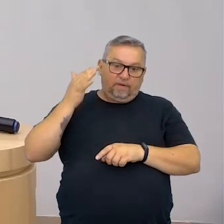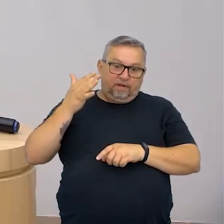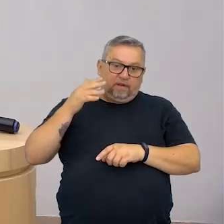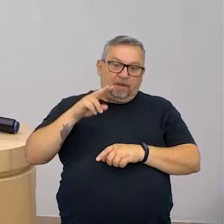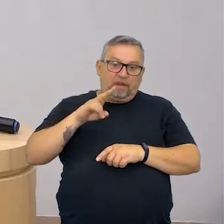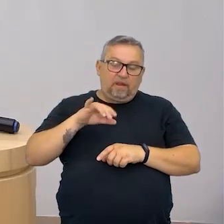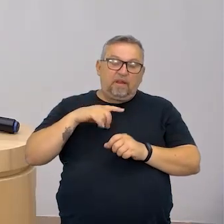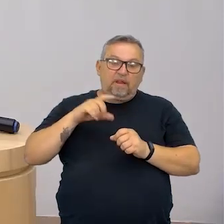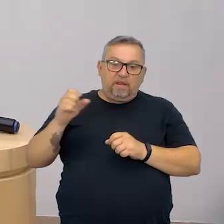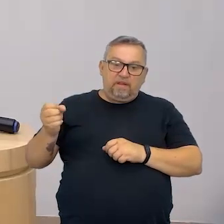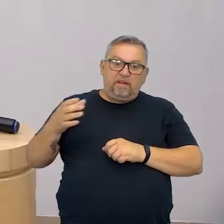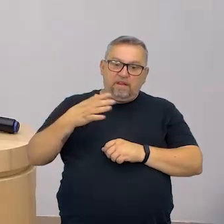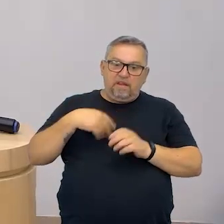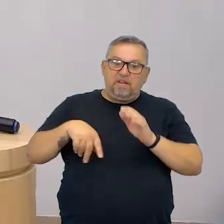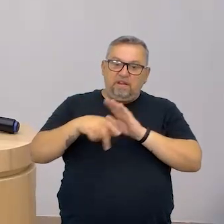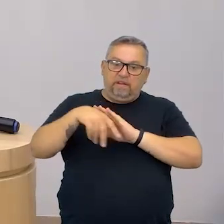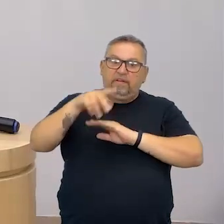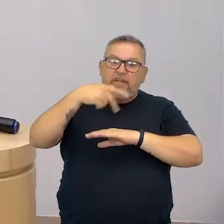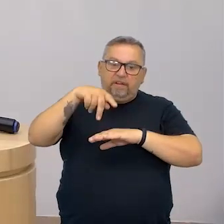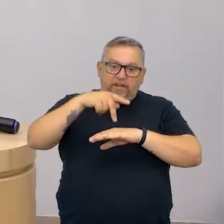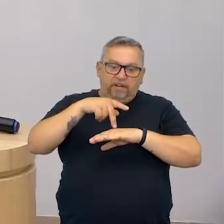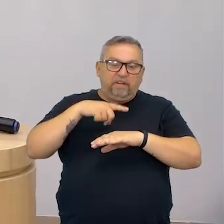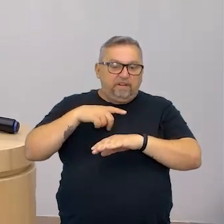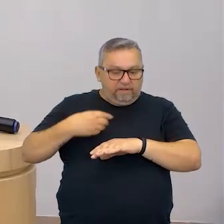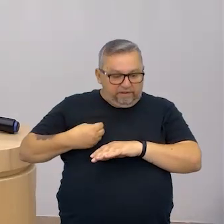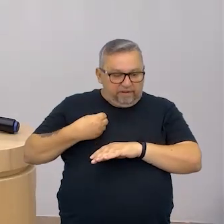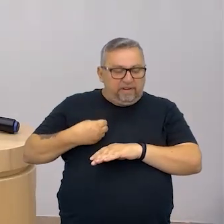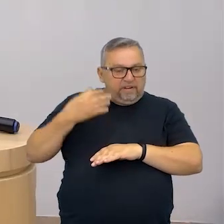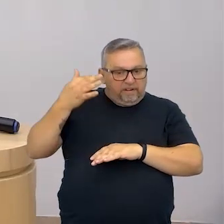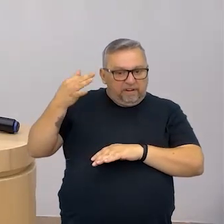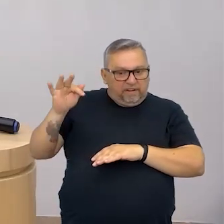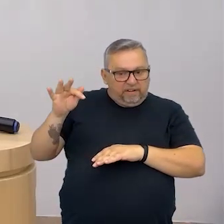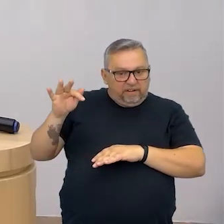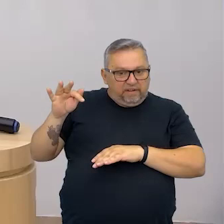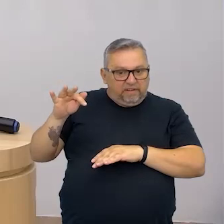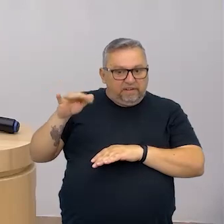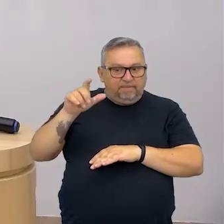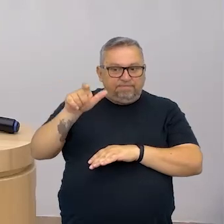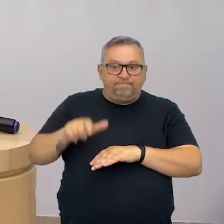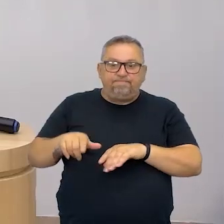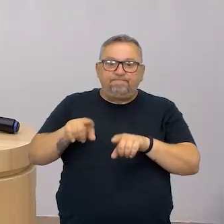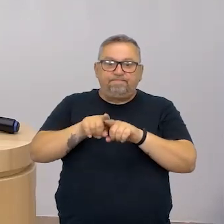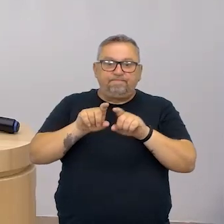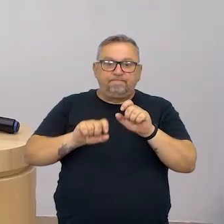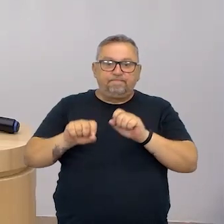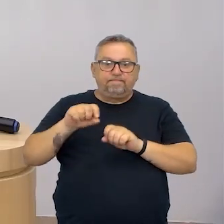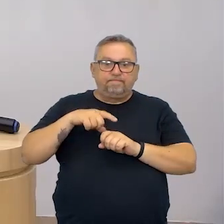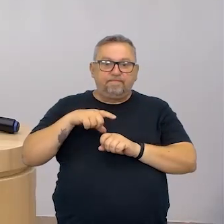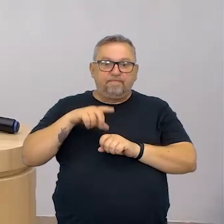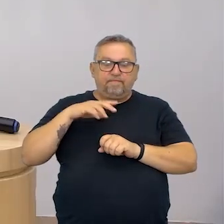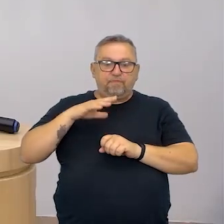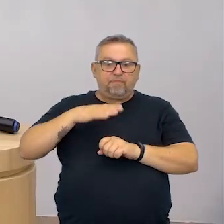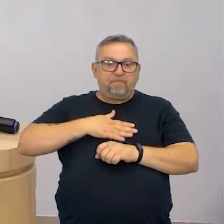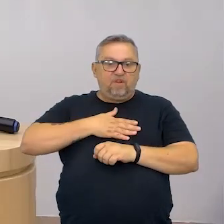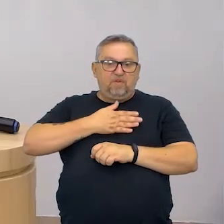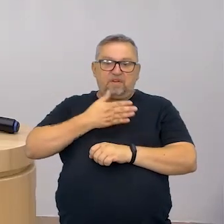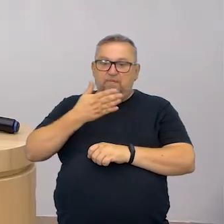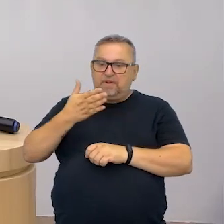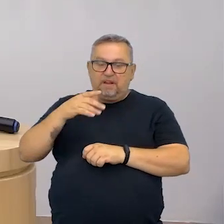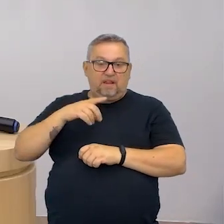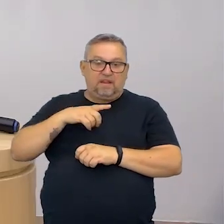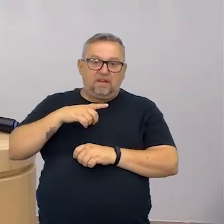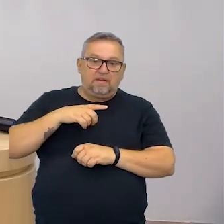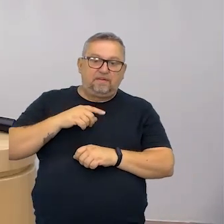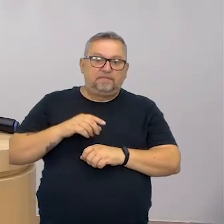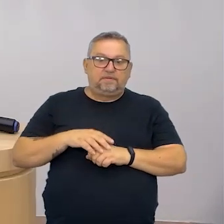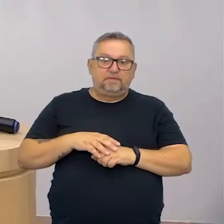vai atualizar no seu próprio país aquilo que ele viveu na França. Na França, essa pessoa, ela provavelmente foi discriminada,